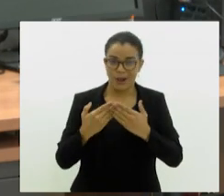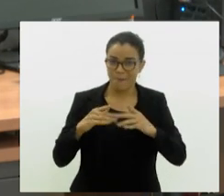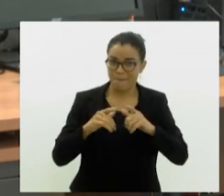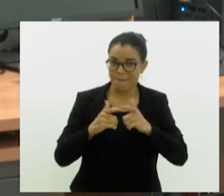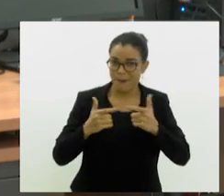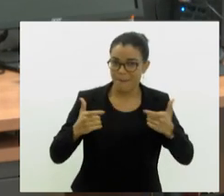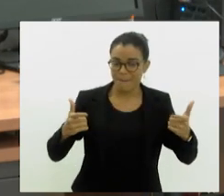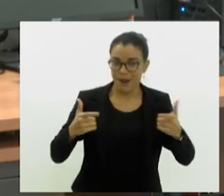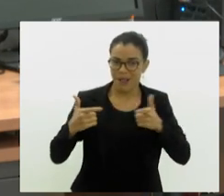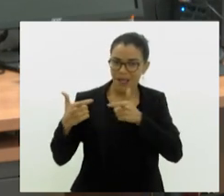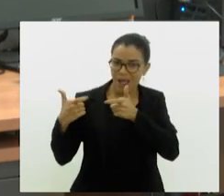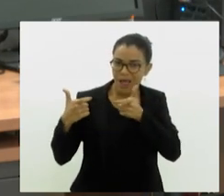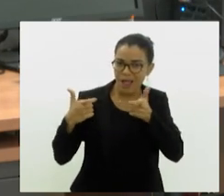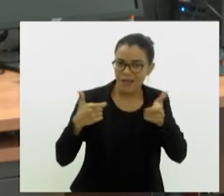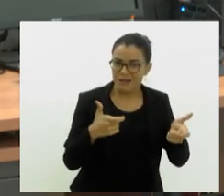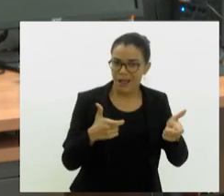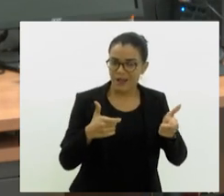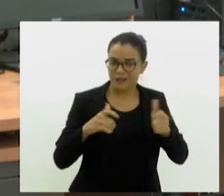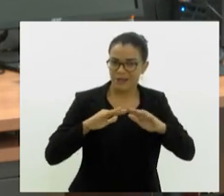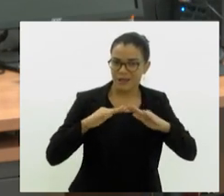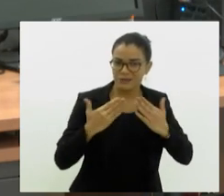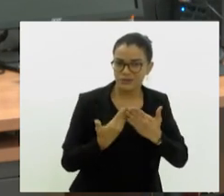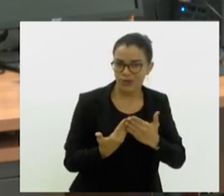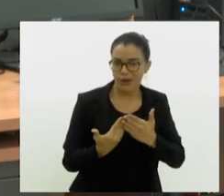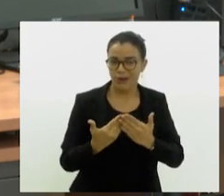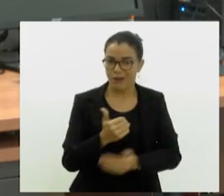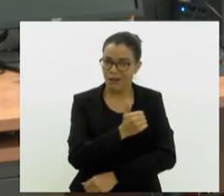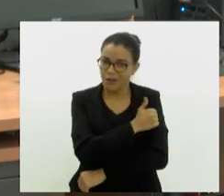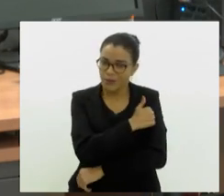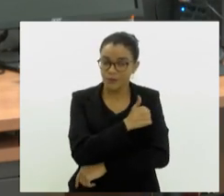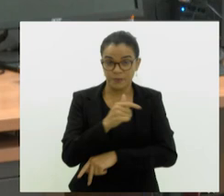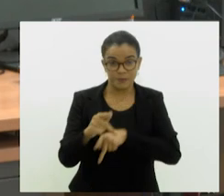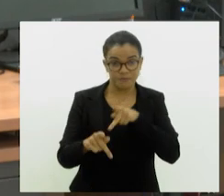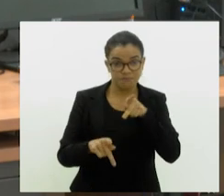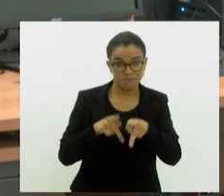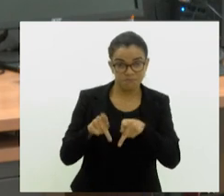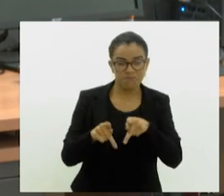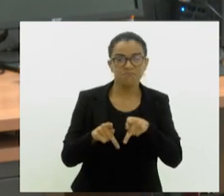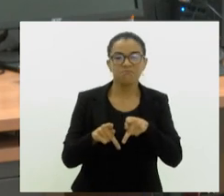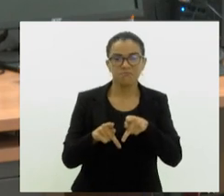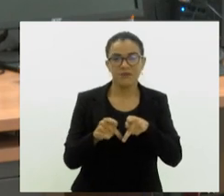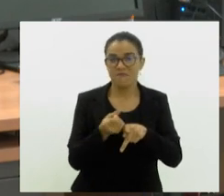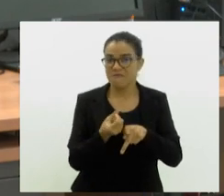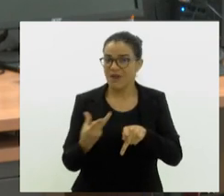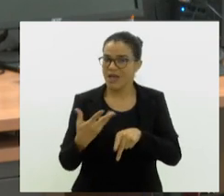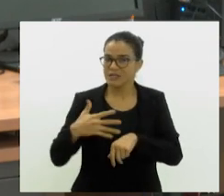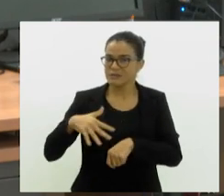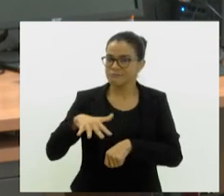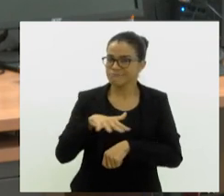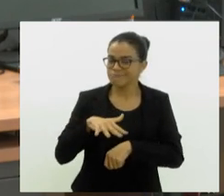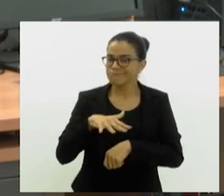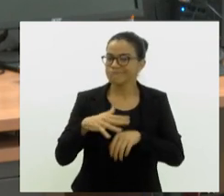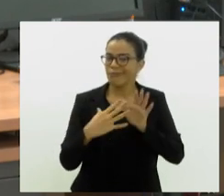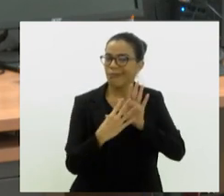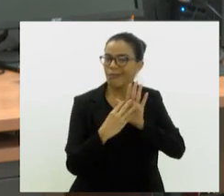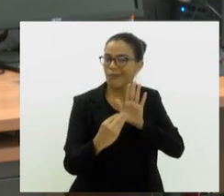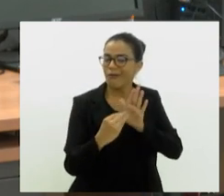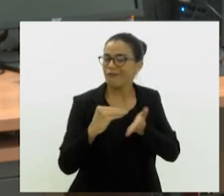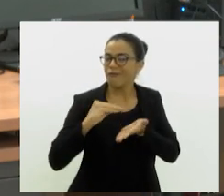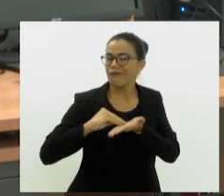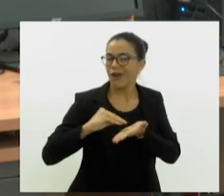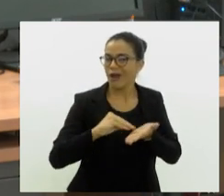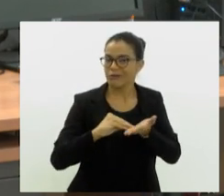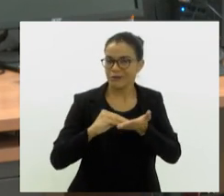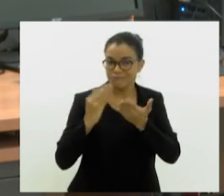crescente de ataques às unidades de educação, a alunos e professores, em muitos casos é reflexo da falta de cuidado com a